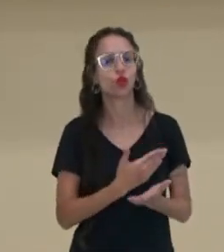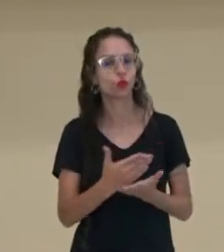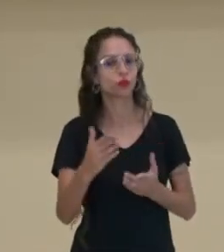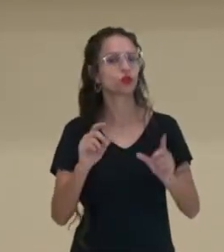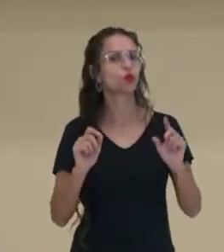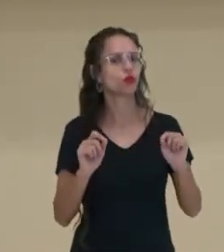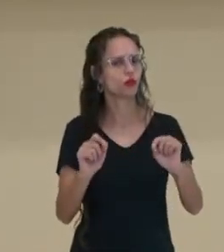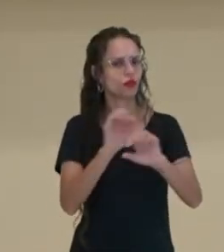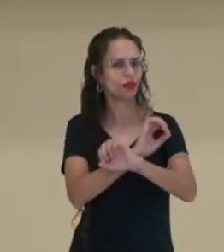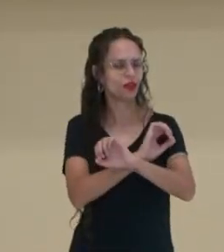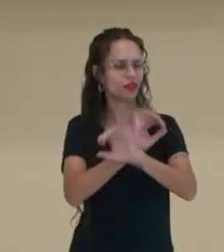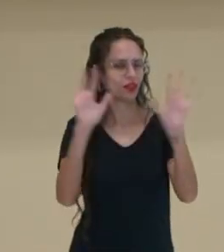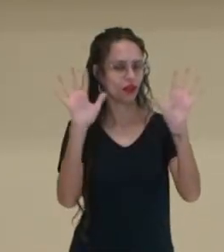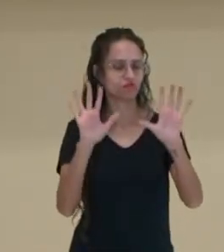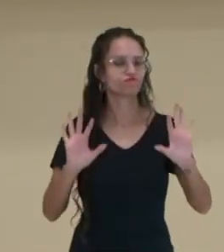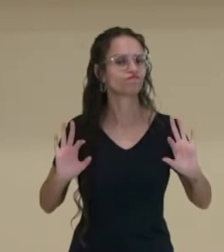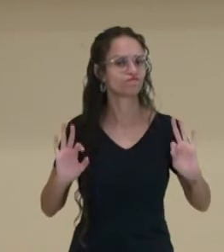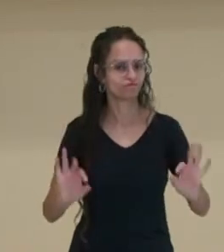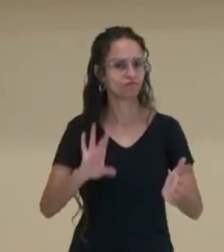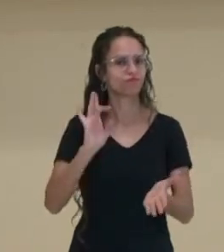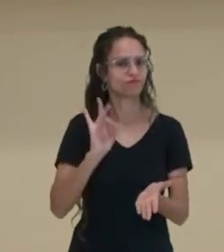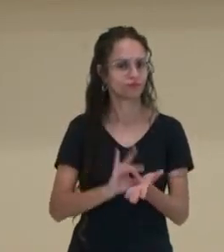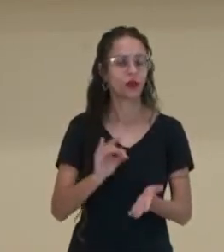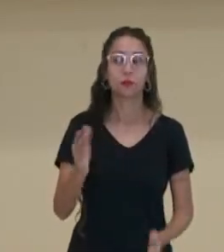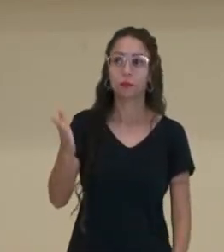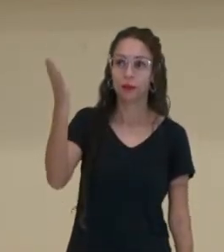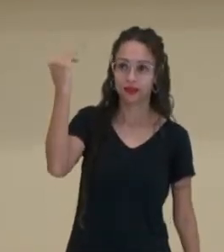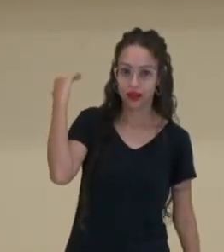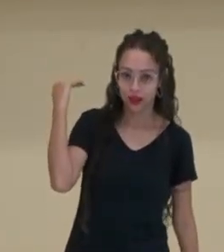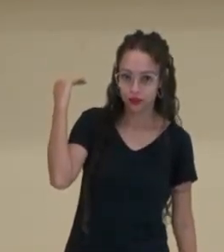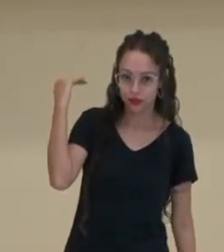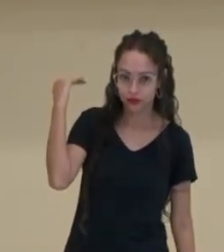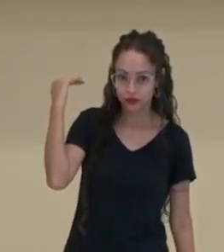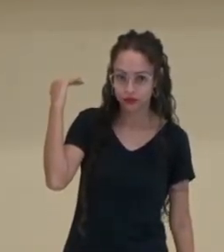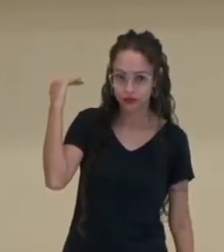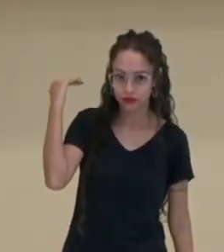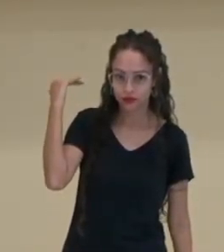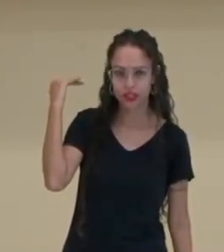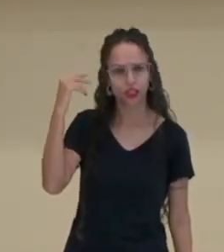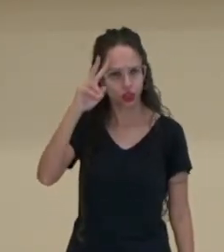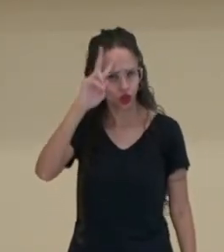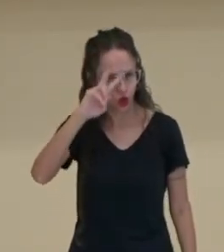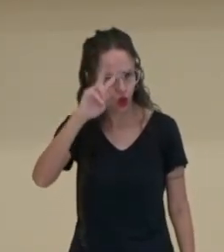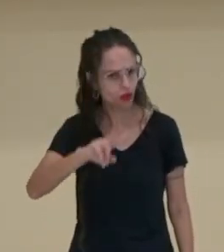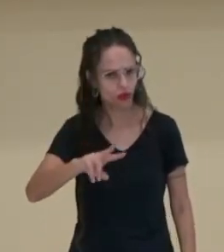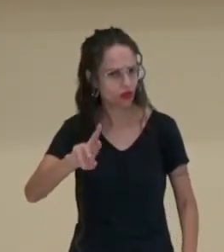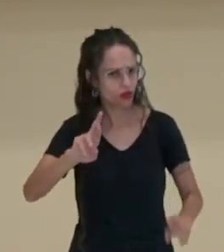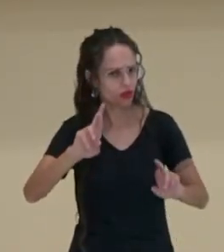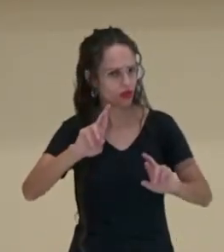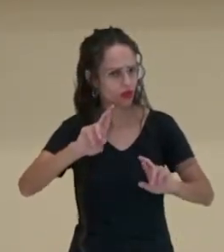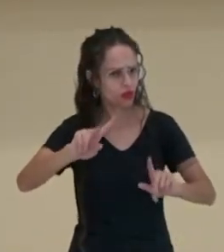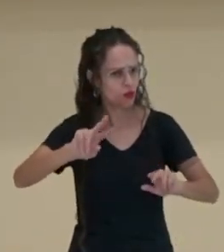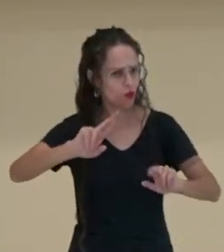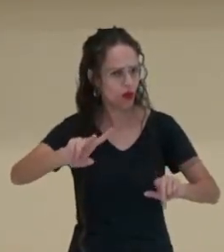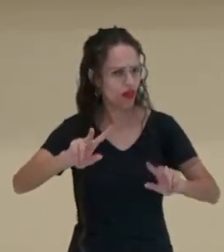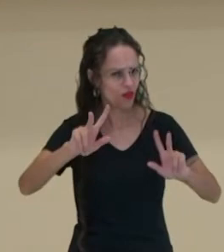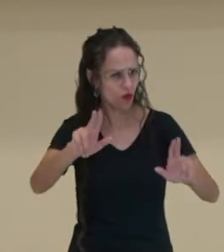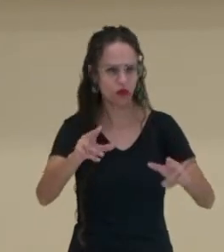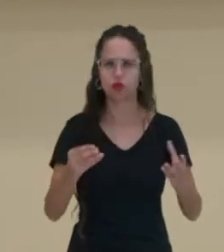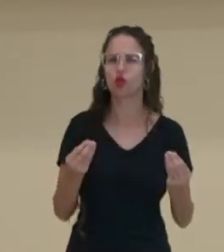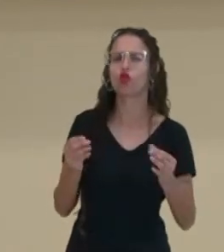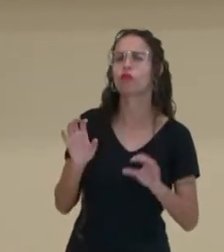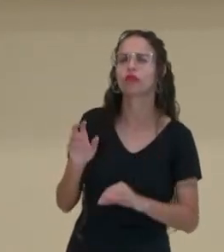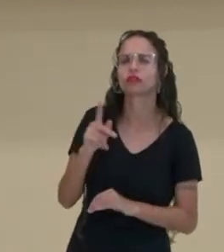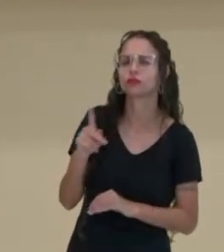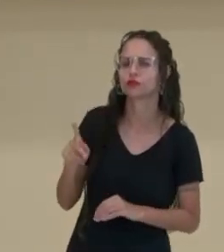bem claro que realmente o passado e história não eram as mesmas coisas. Como assim, professor?